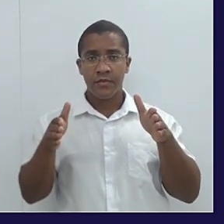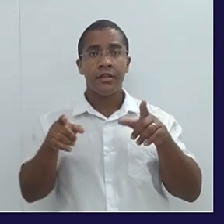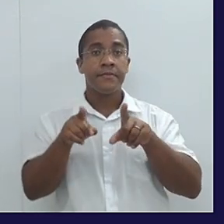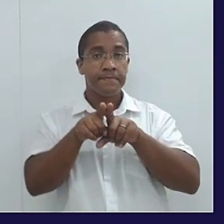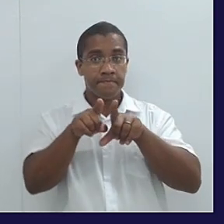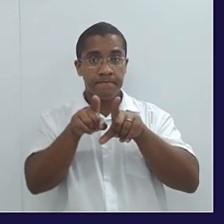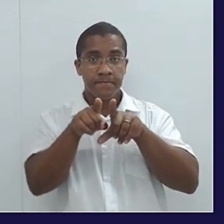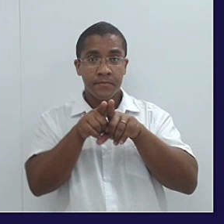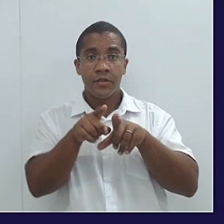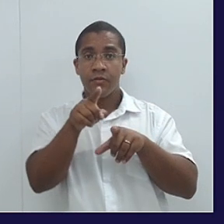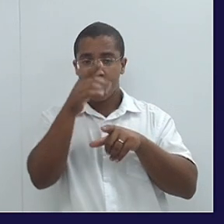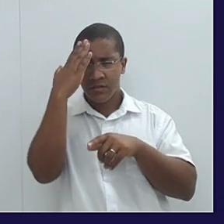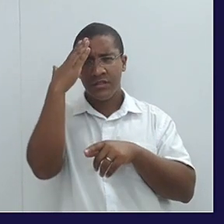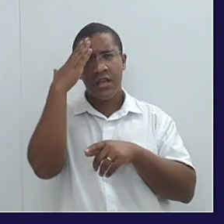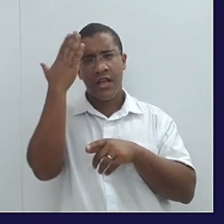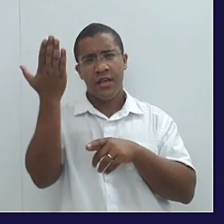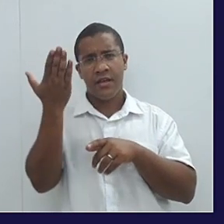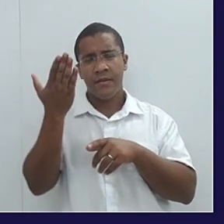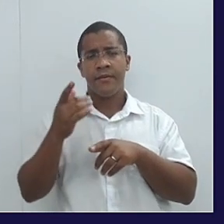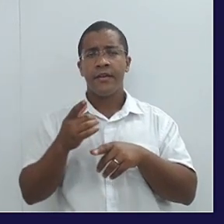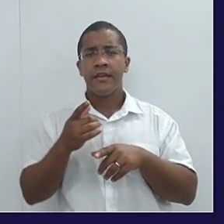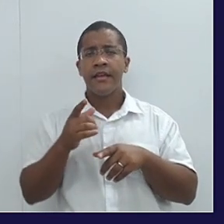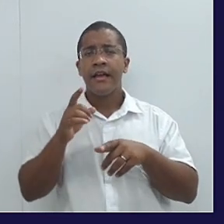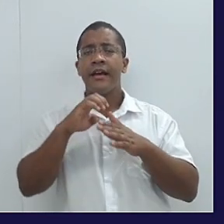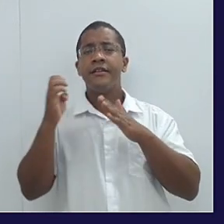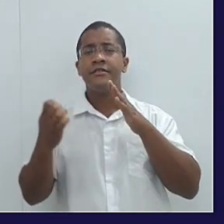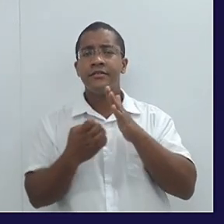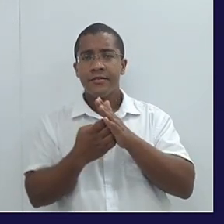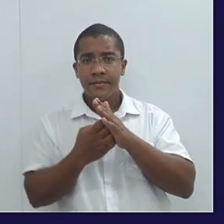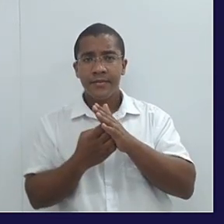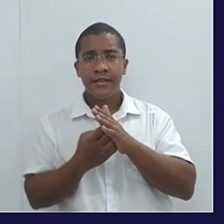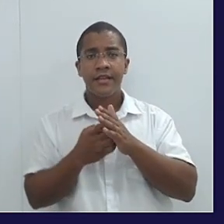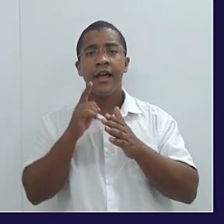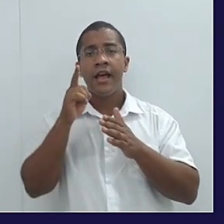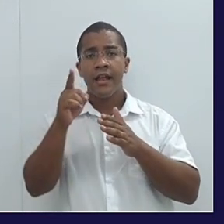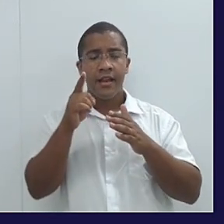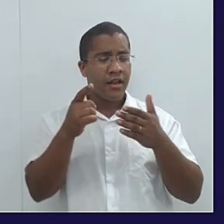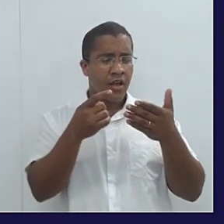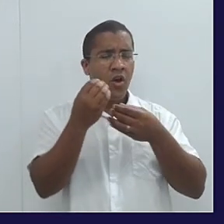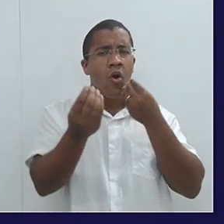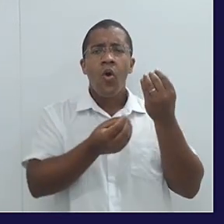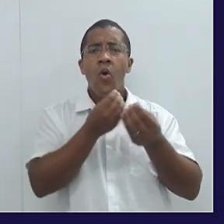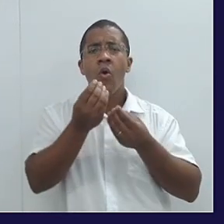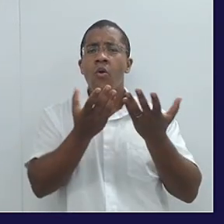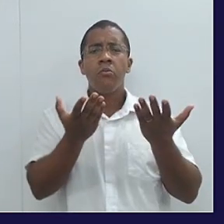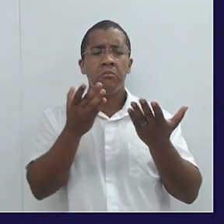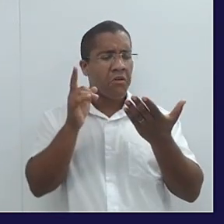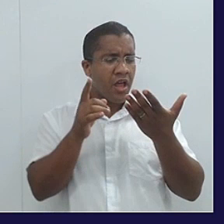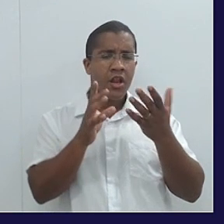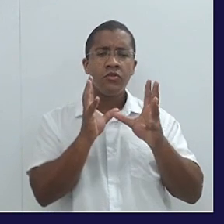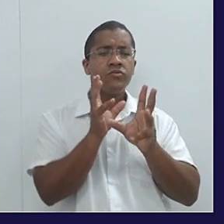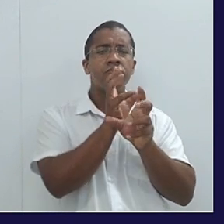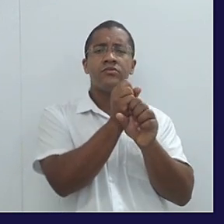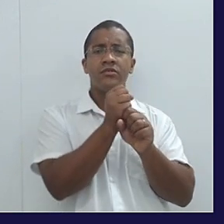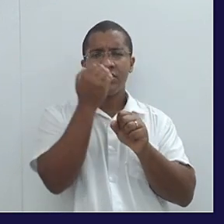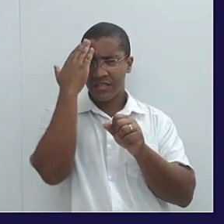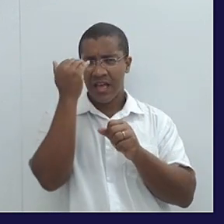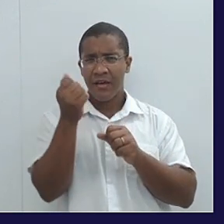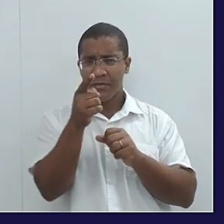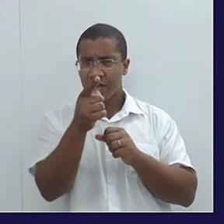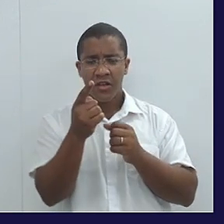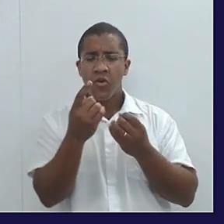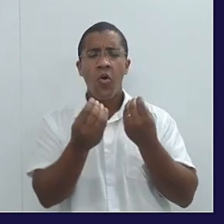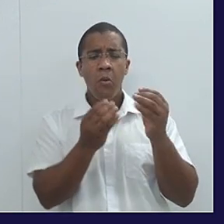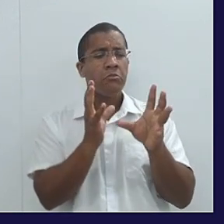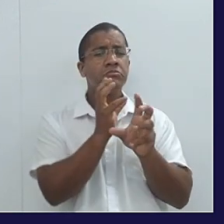período. Porém, você sabe como as empresas elas chegam a esses valores que são cobrados em sua conta